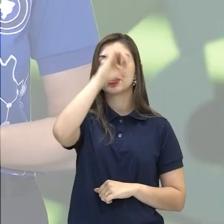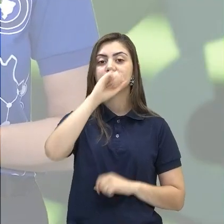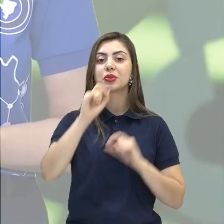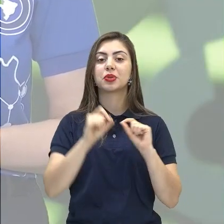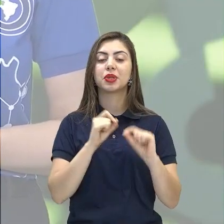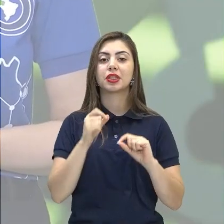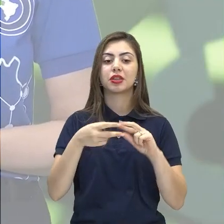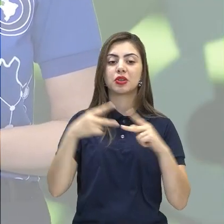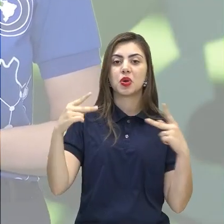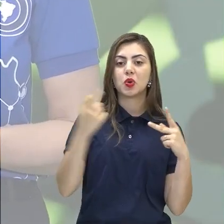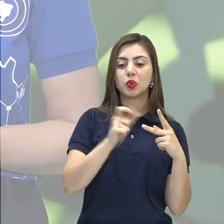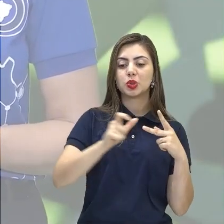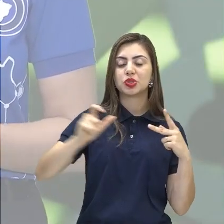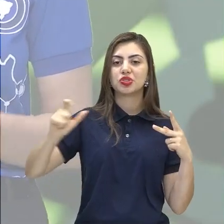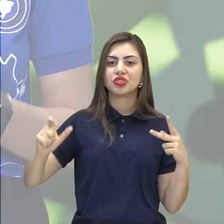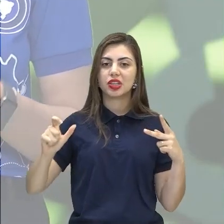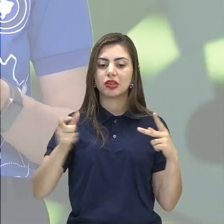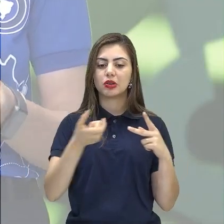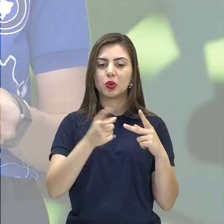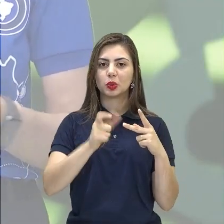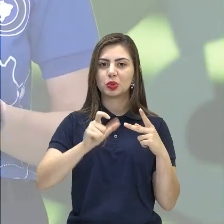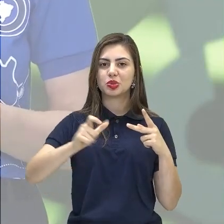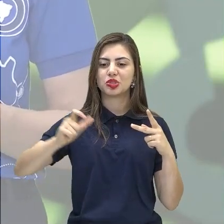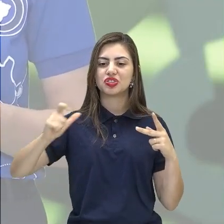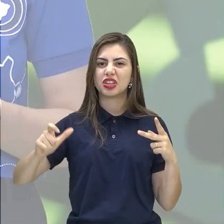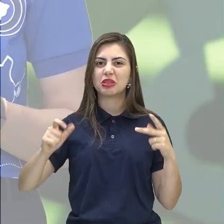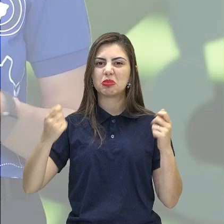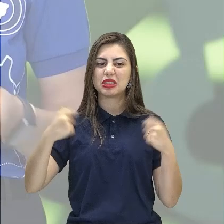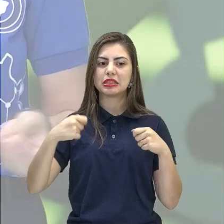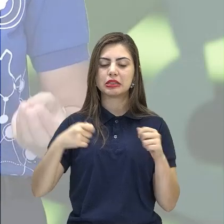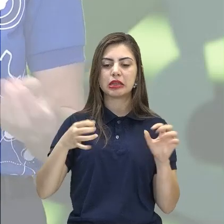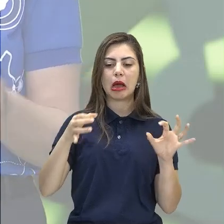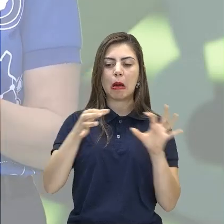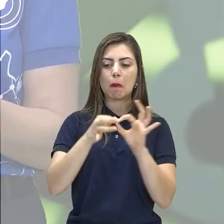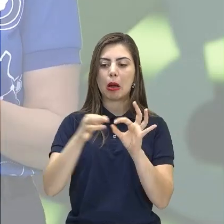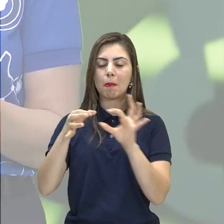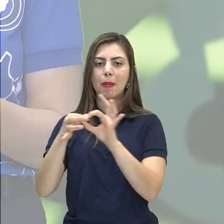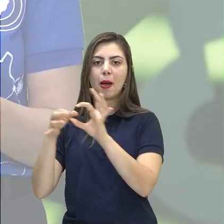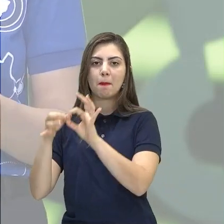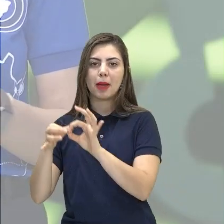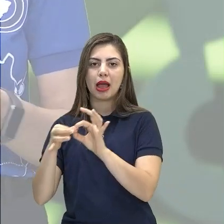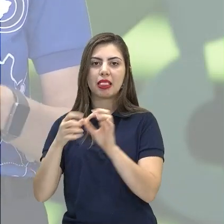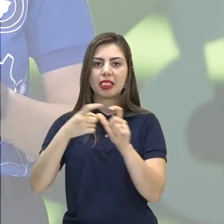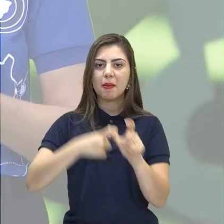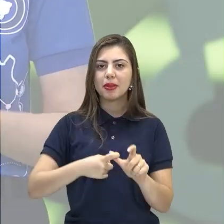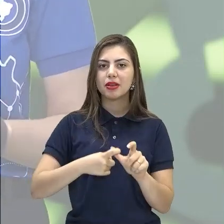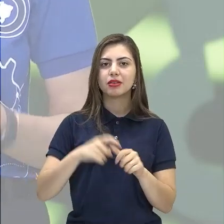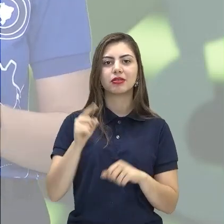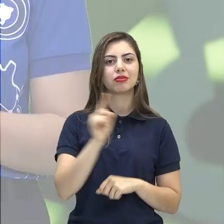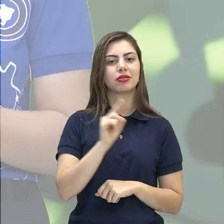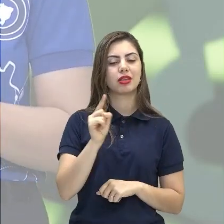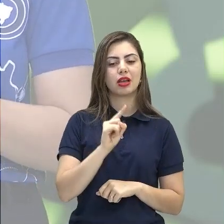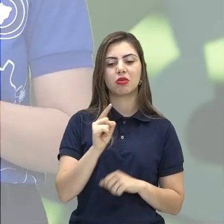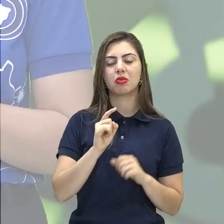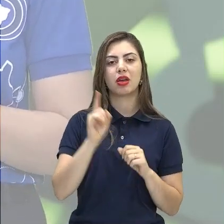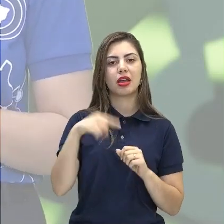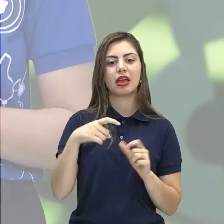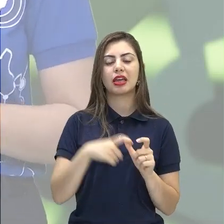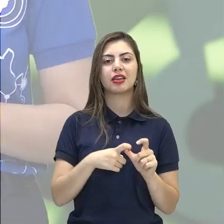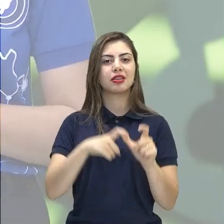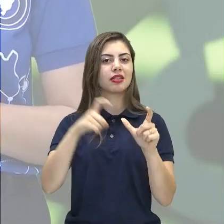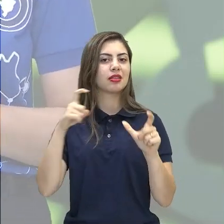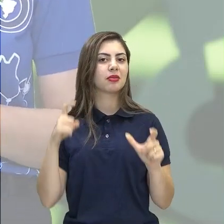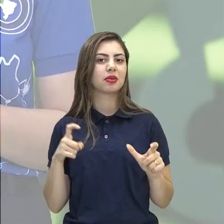de forma independente, ou seja, não dependem um dos outros para, as características elas serem passadas aos seus